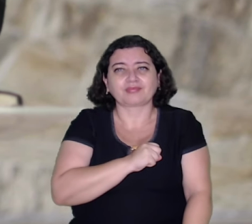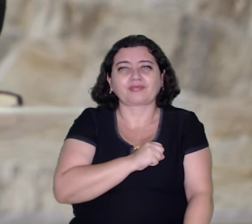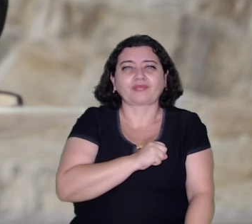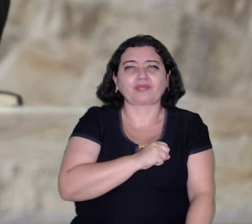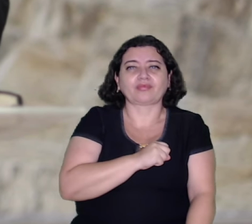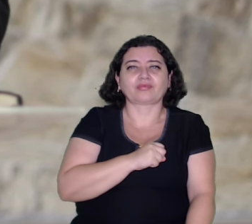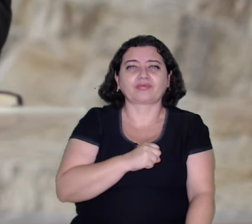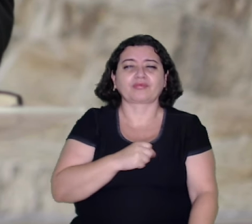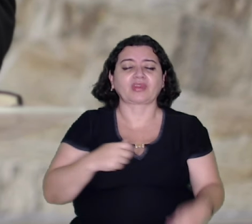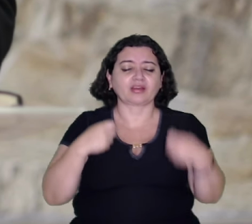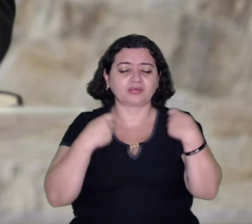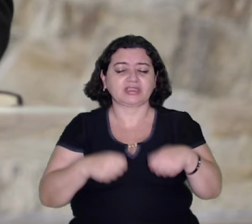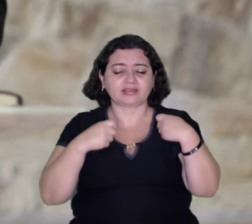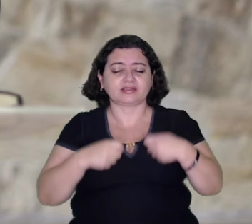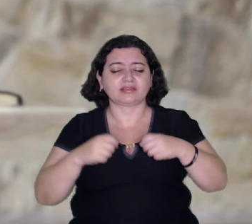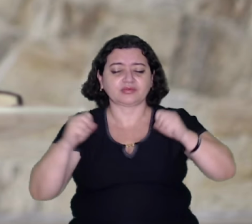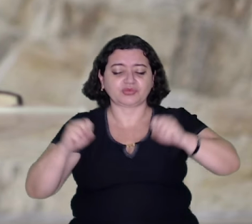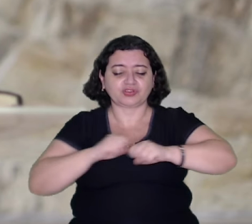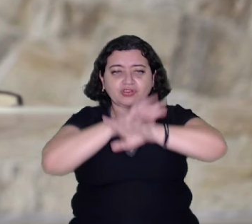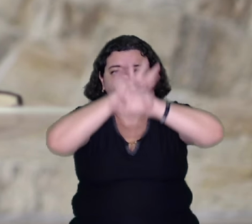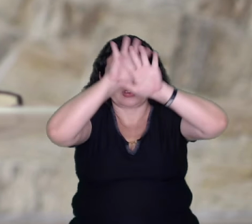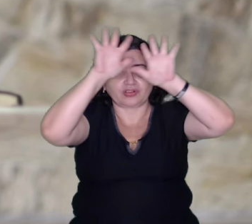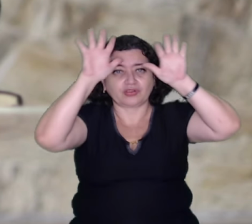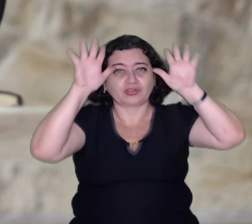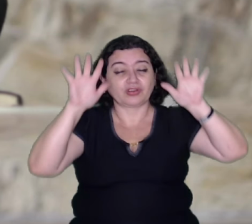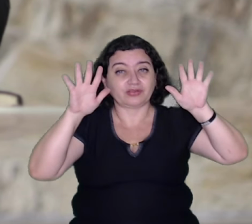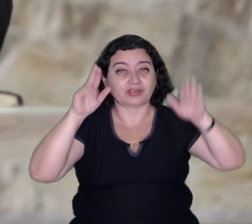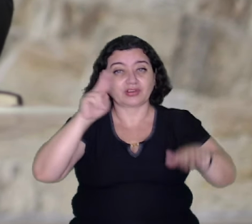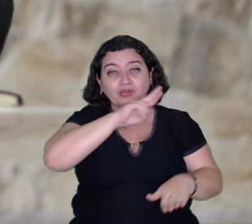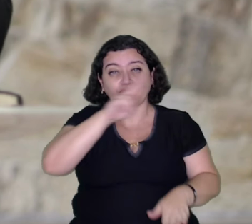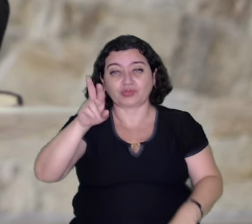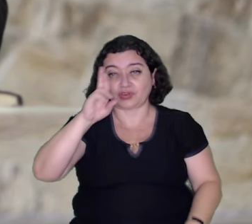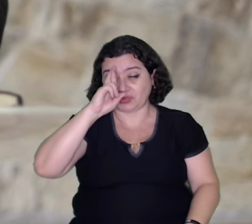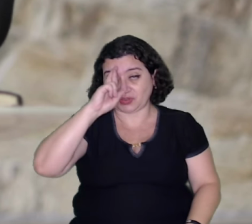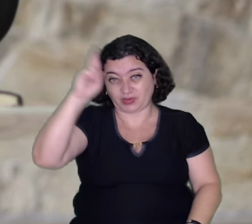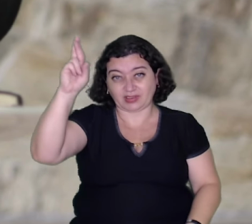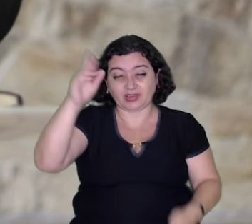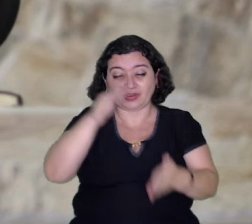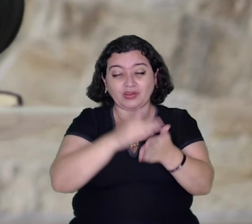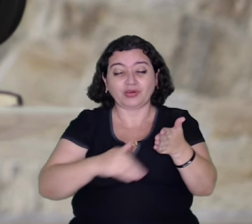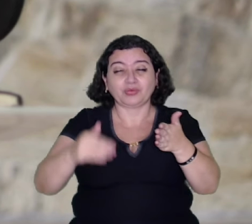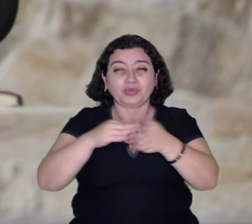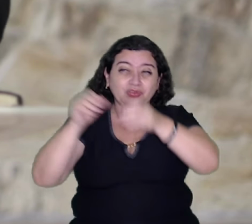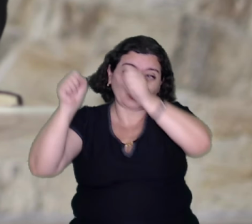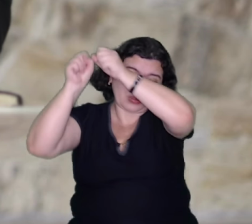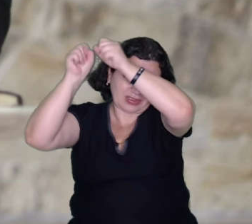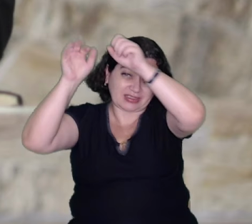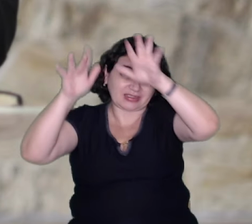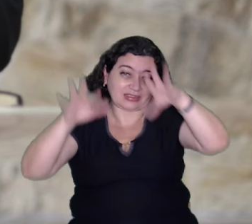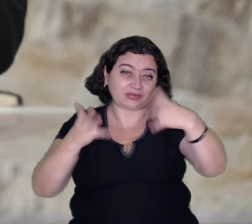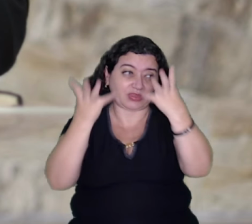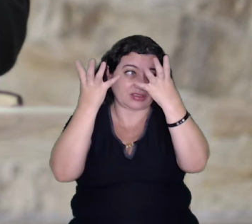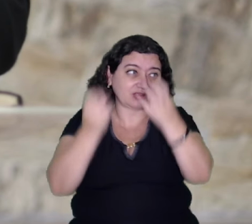nós temos que glorificar o nome do Senhor por todas as bênçãos